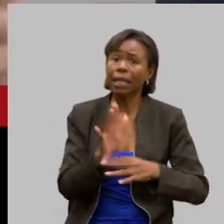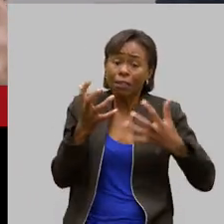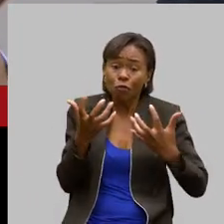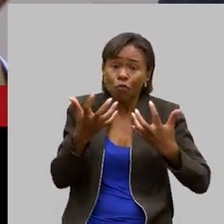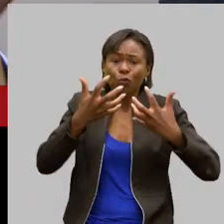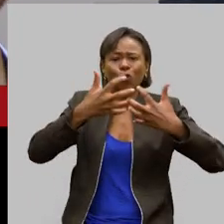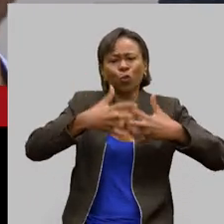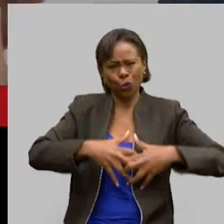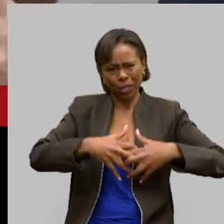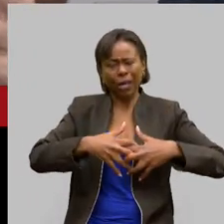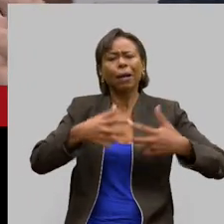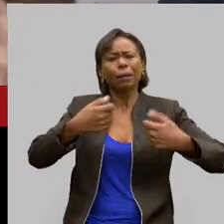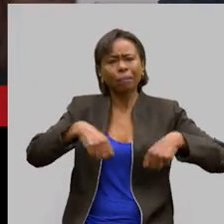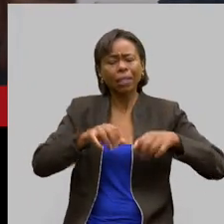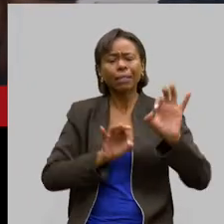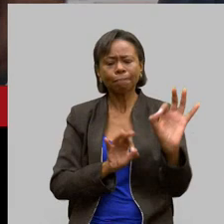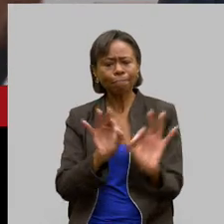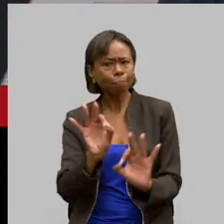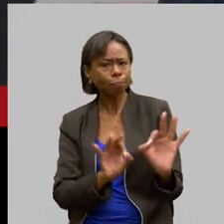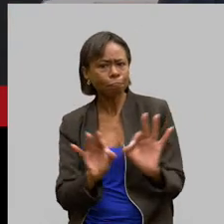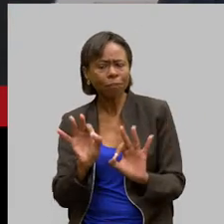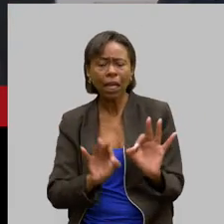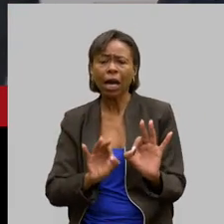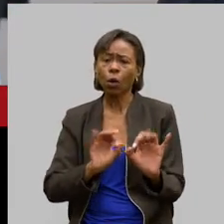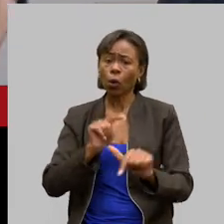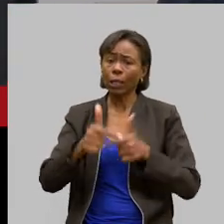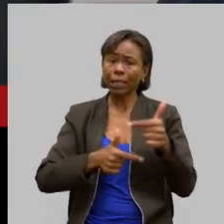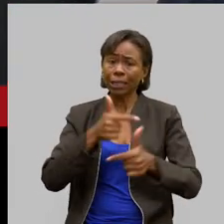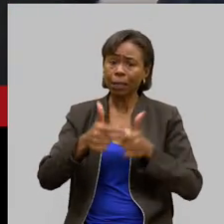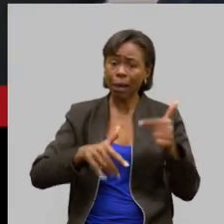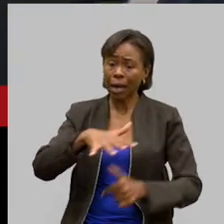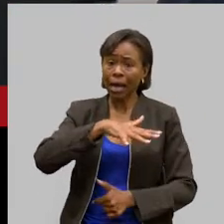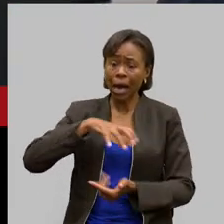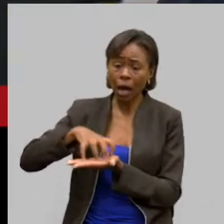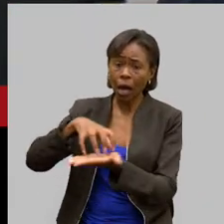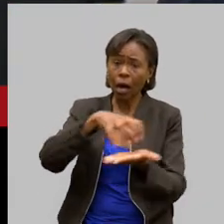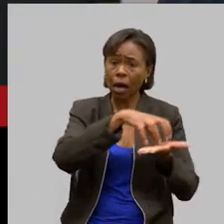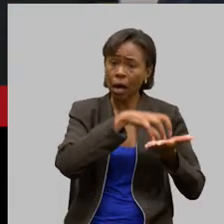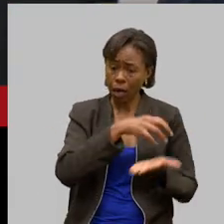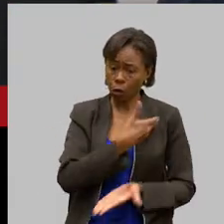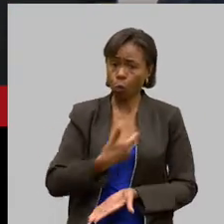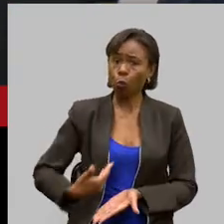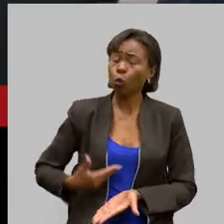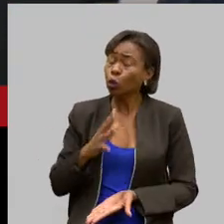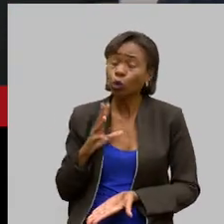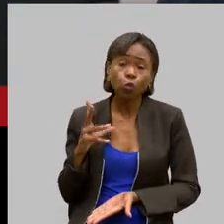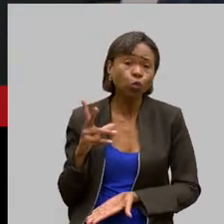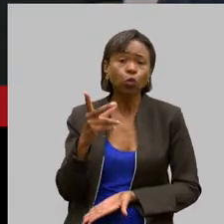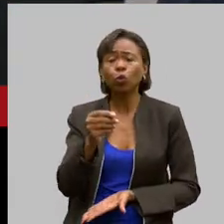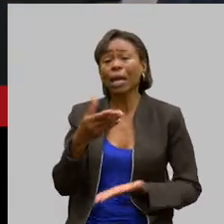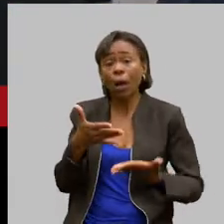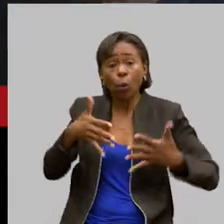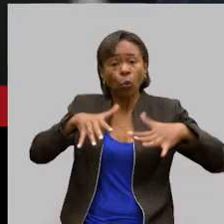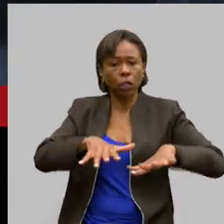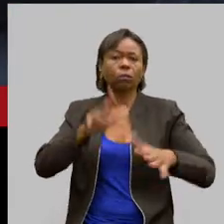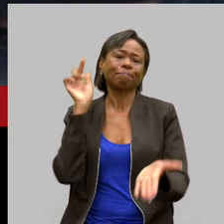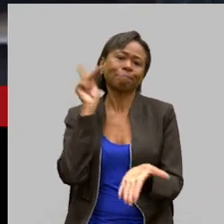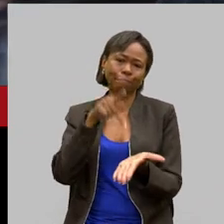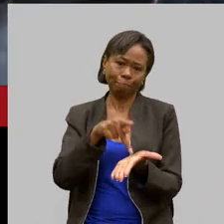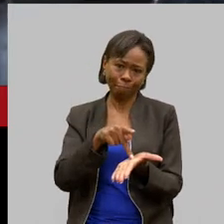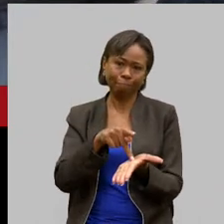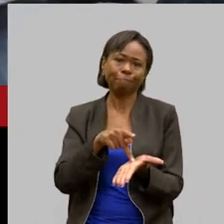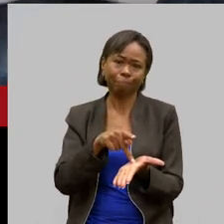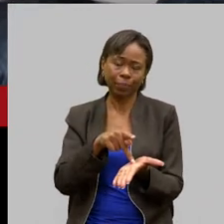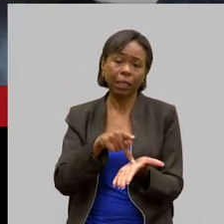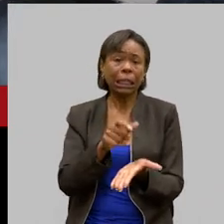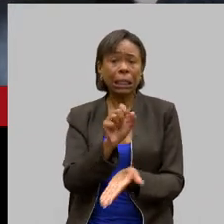organizar o sistema o serviço público em todos os seus níveis e esfera para que a inclusão ela aconteça de fato de verdade se é